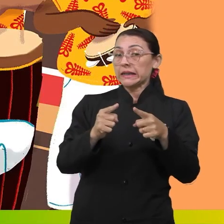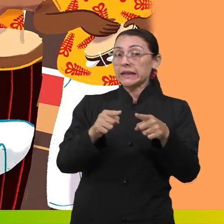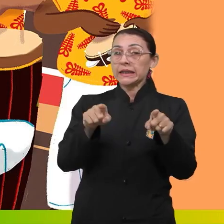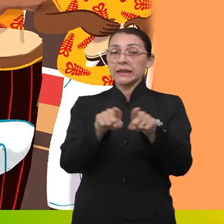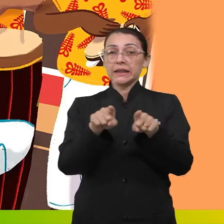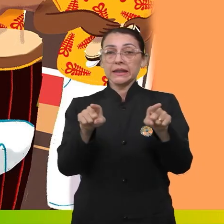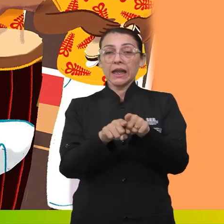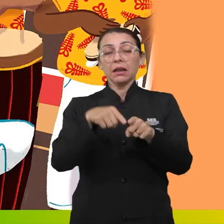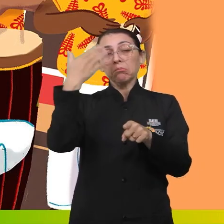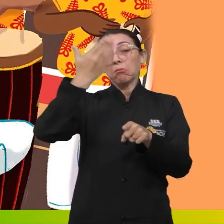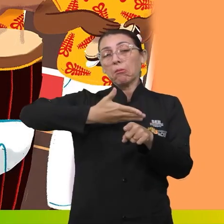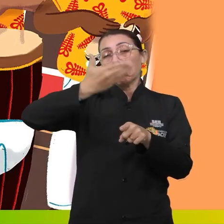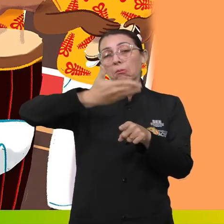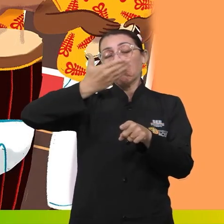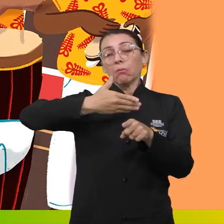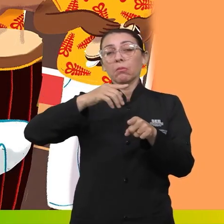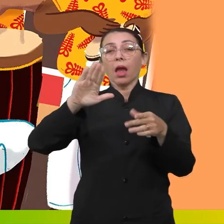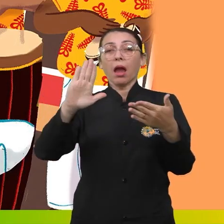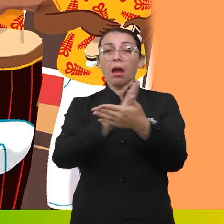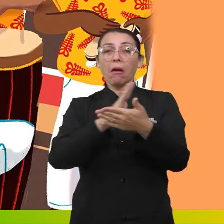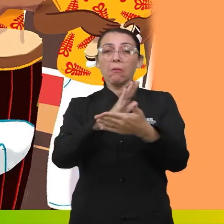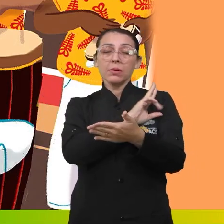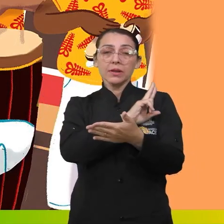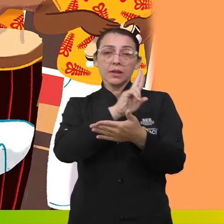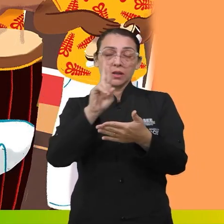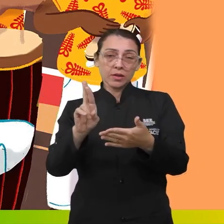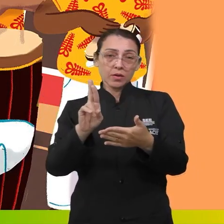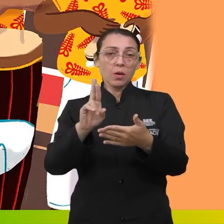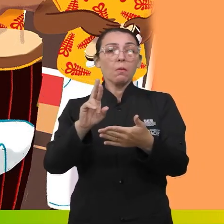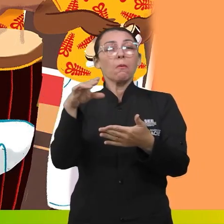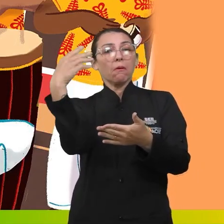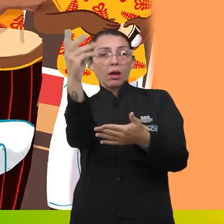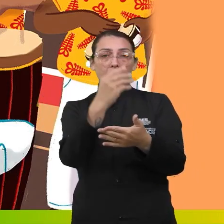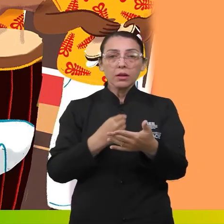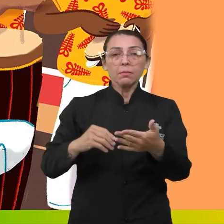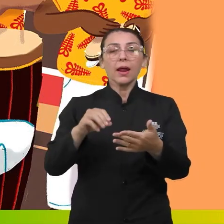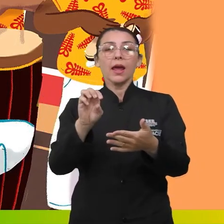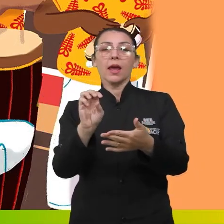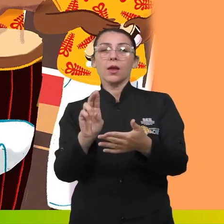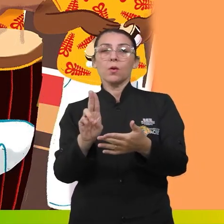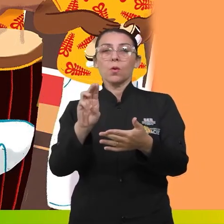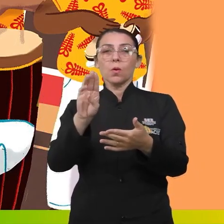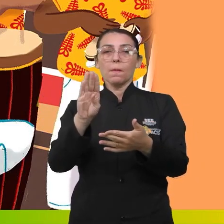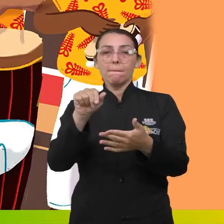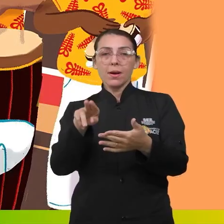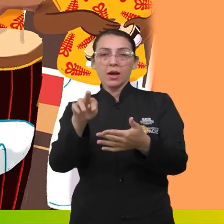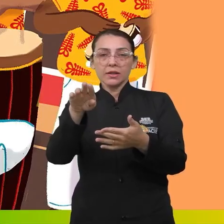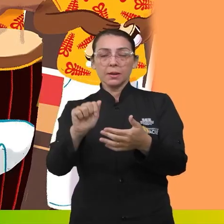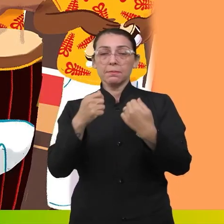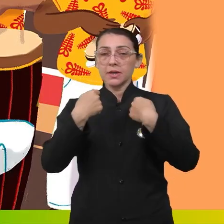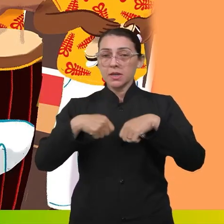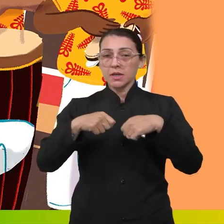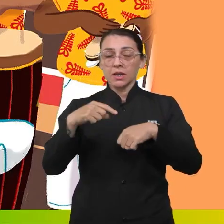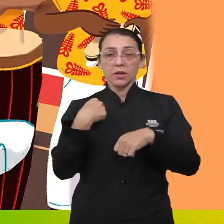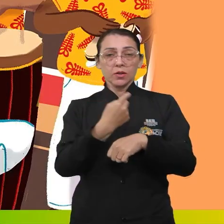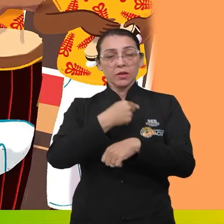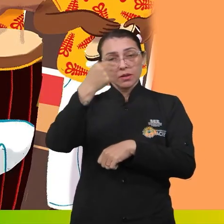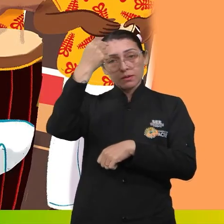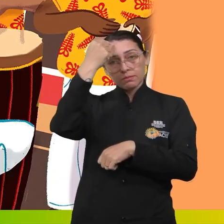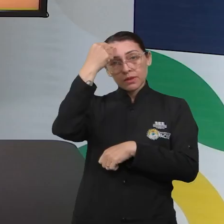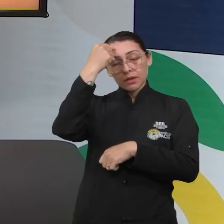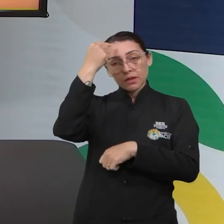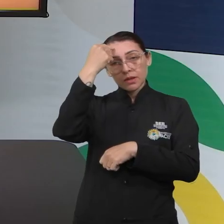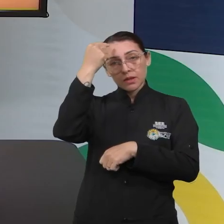essa invisibilidade de algumas religiões, como o candomblé e a umbanda, é necessário nós